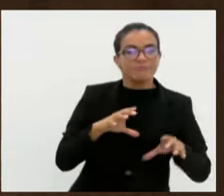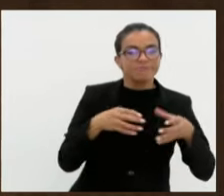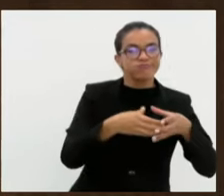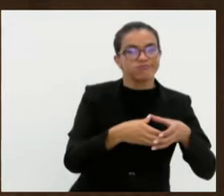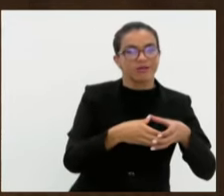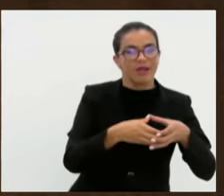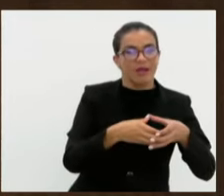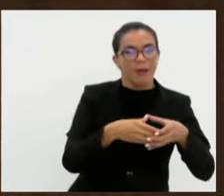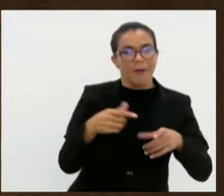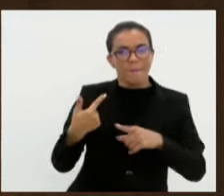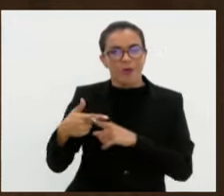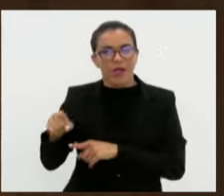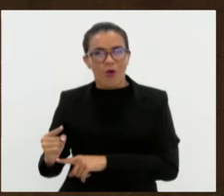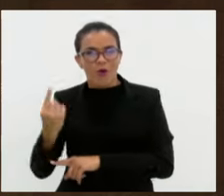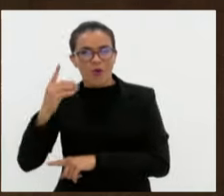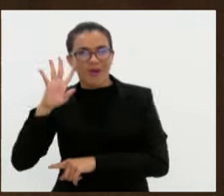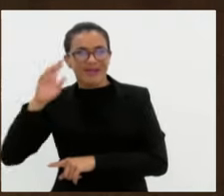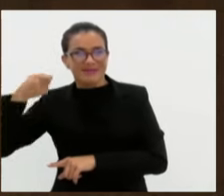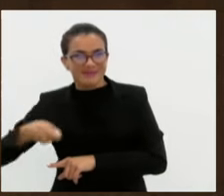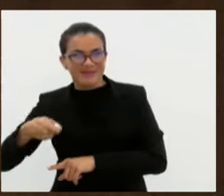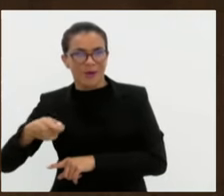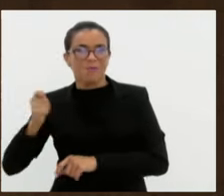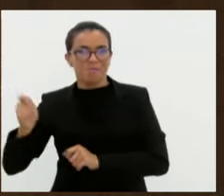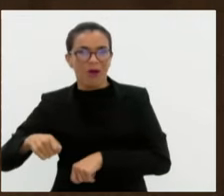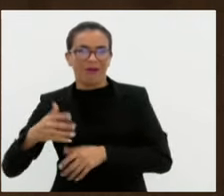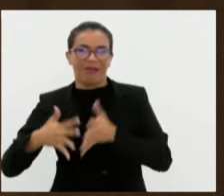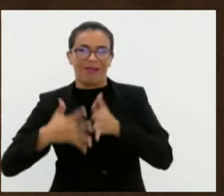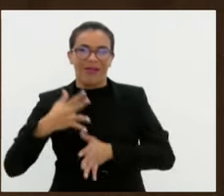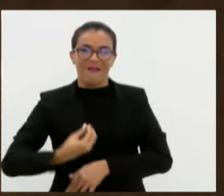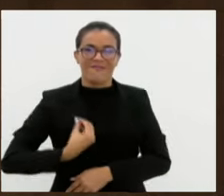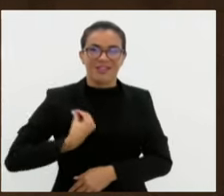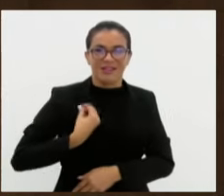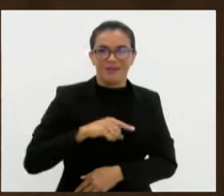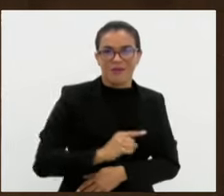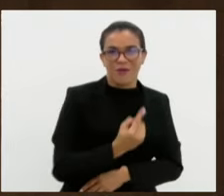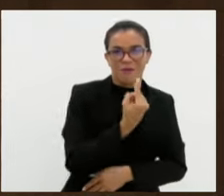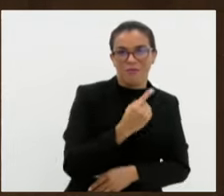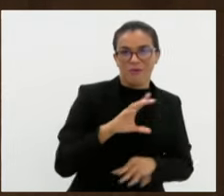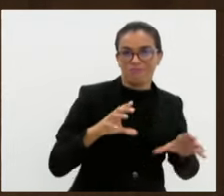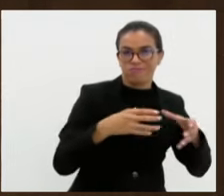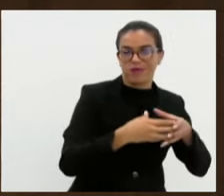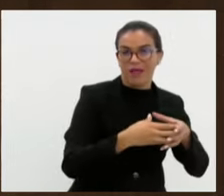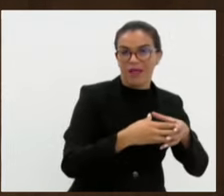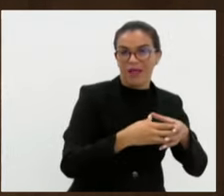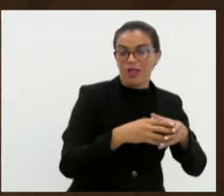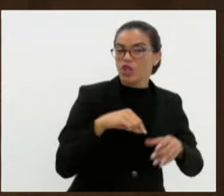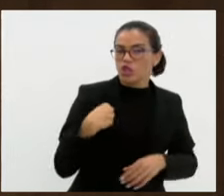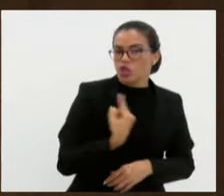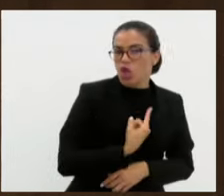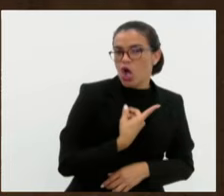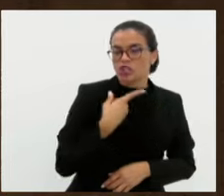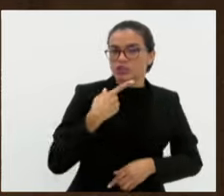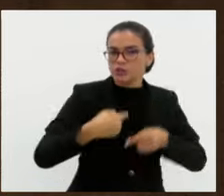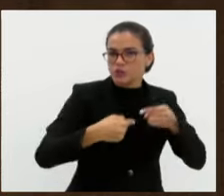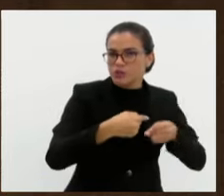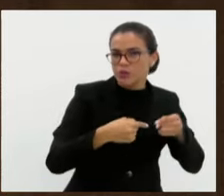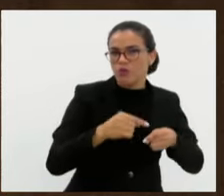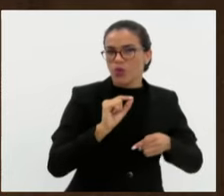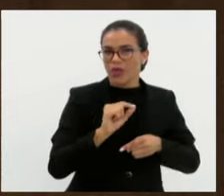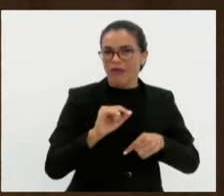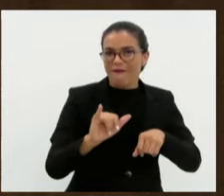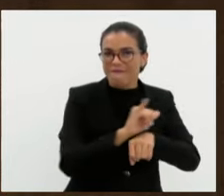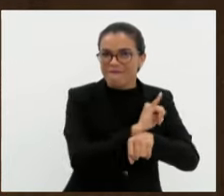jogo. É sobre isso que nós estávamos discutindo ontem. Em nenhum momento discutimos mérito, discutimos